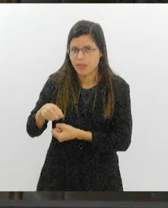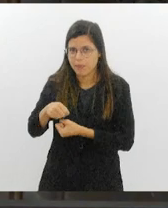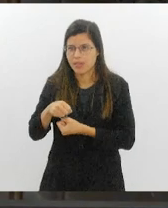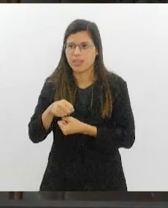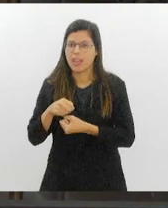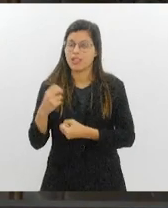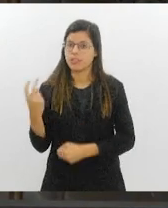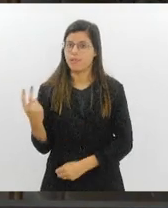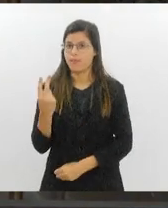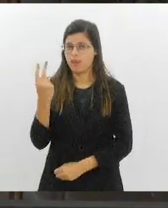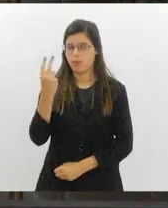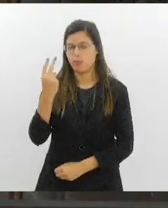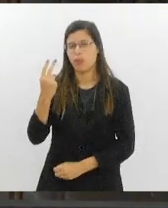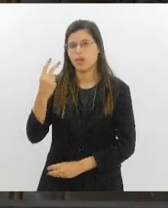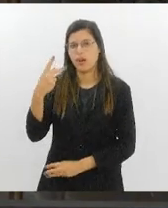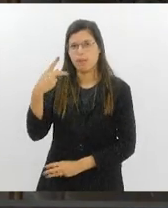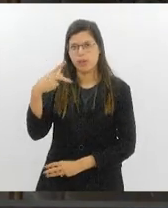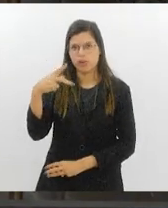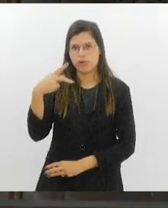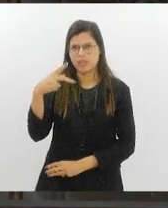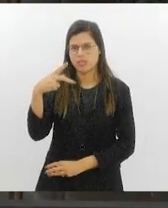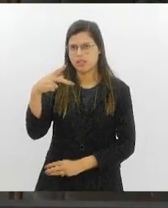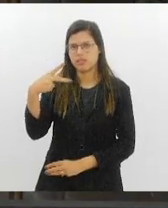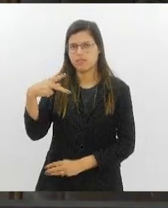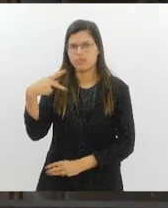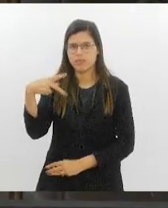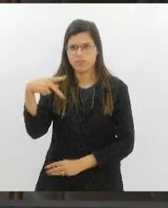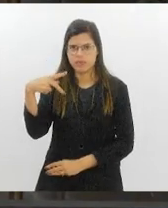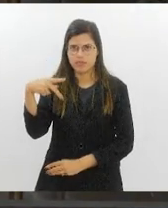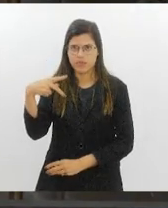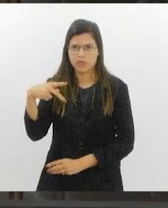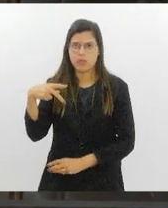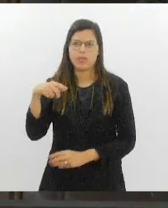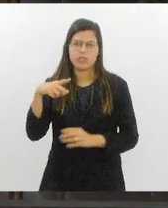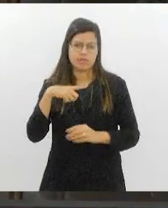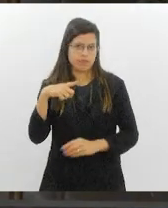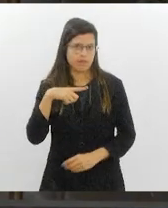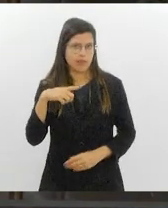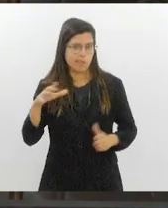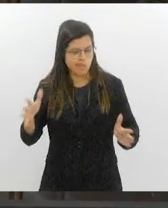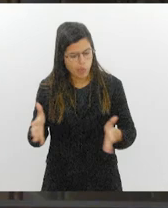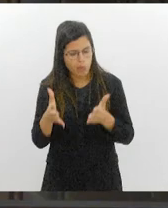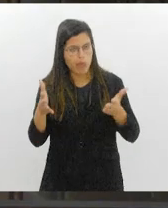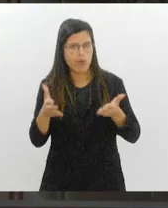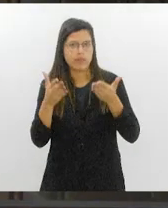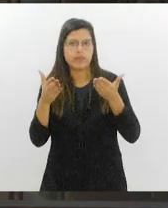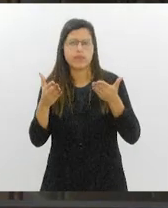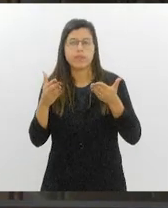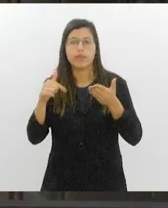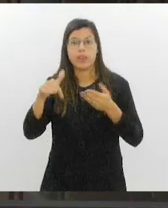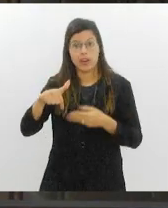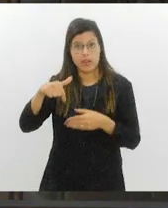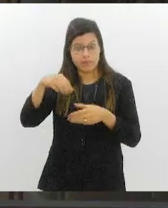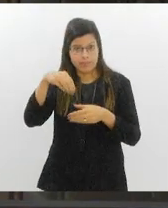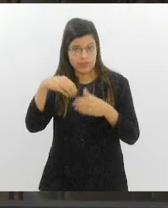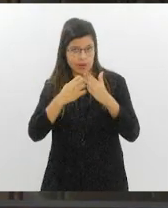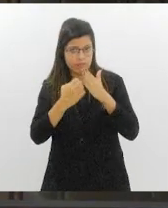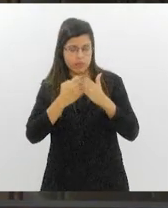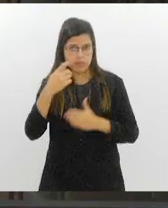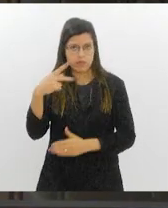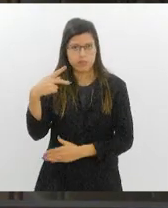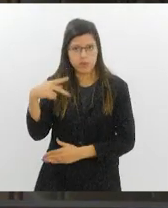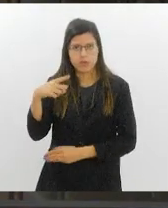a Petrobras também defende e promove. Na Petrobras, temos a brasilidade como elemento